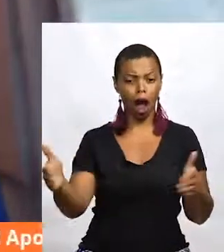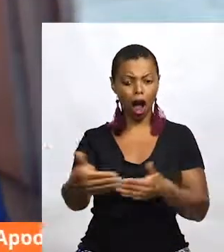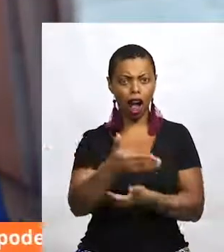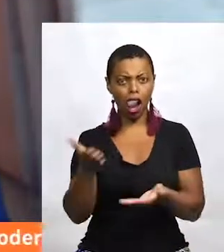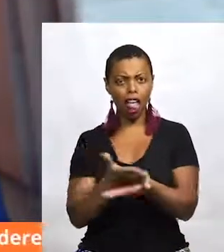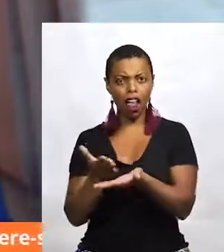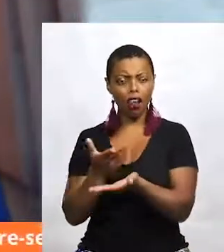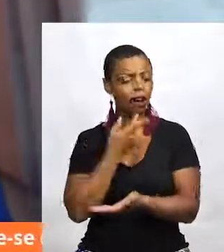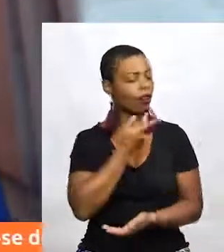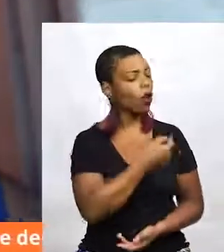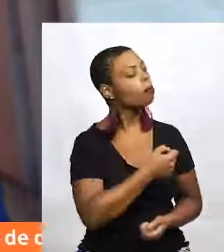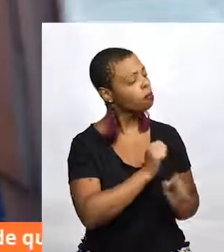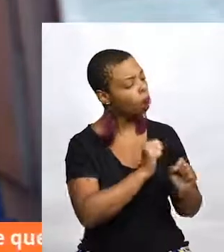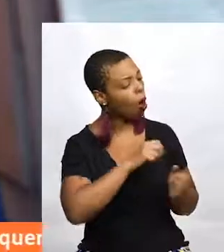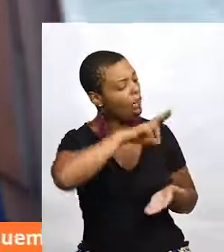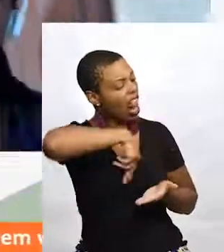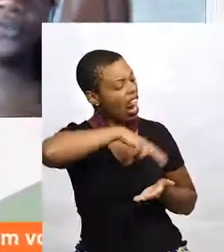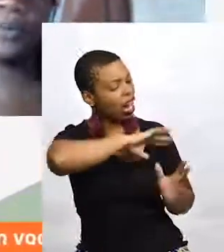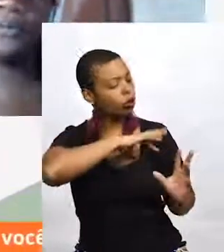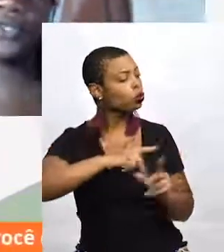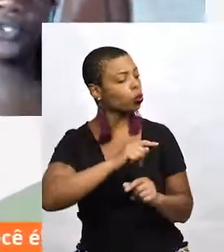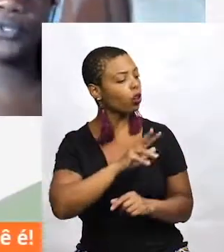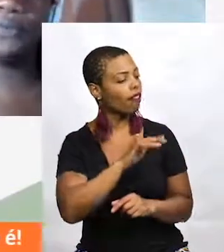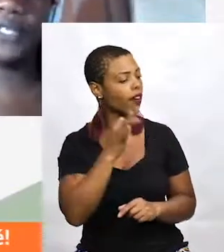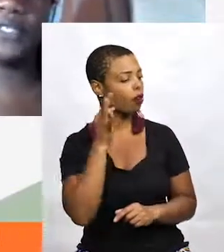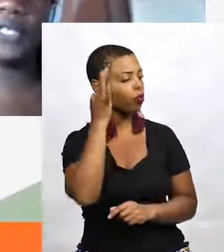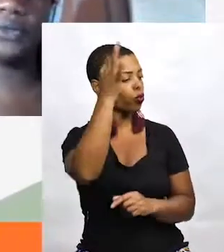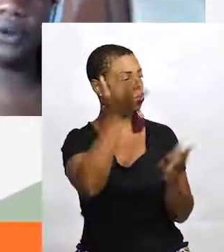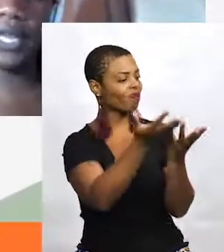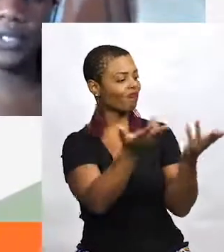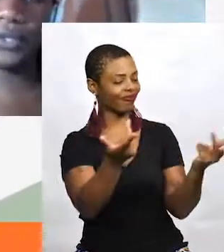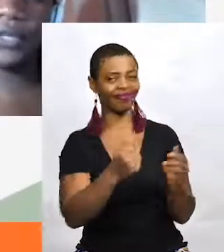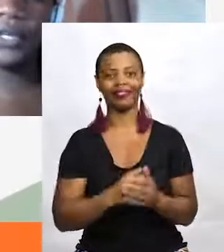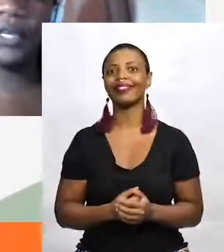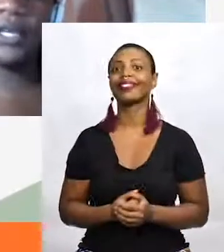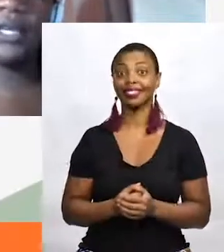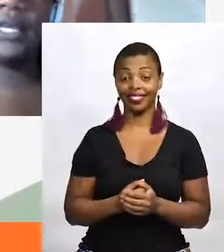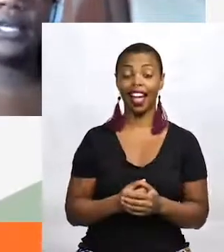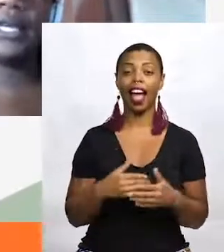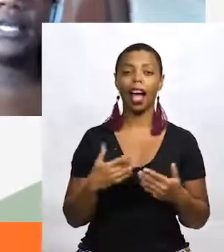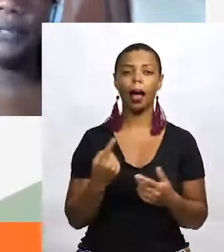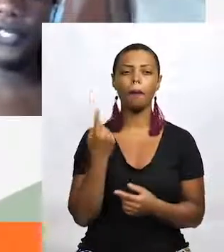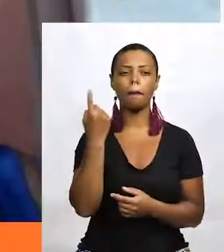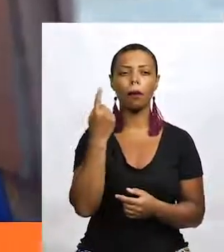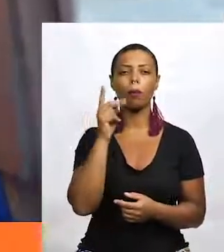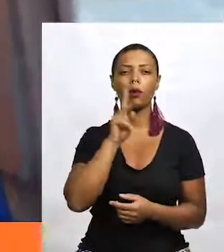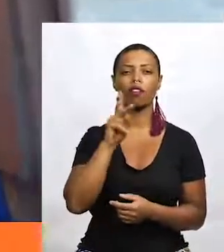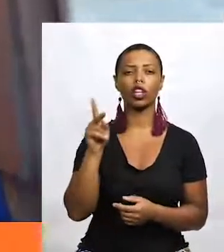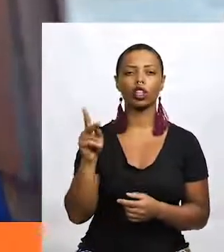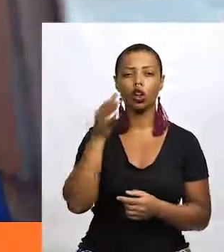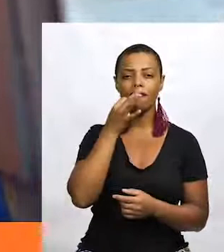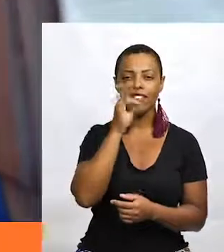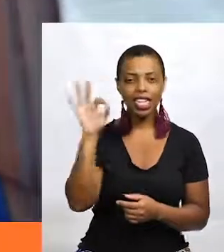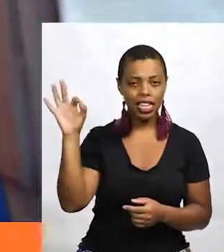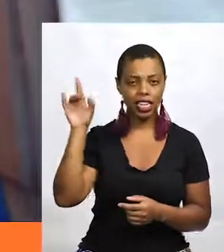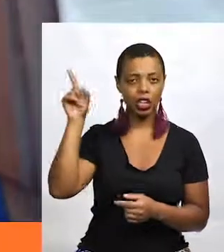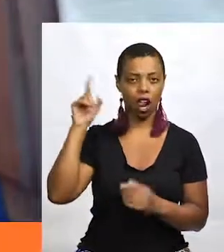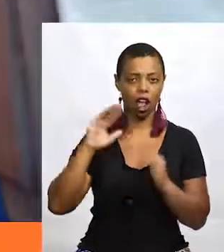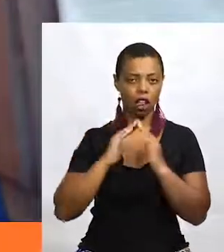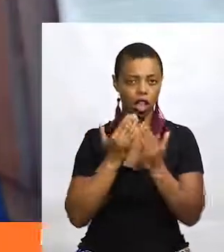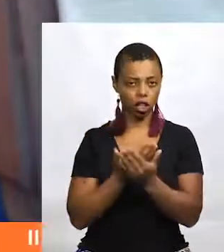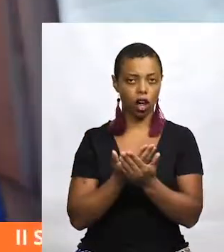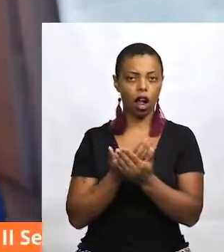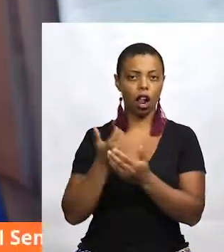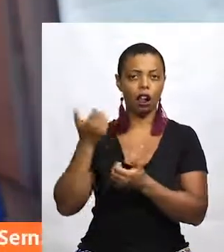frente. A segunda pessoa que me sonhou foi o professor de física do colégio, que me disse, olha, você está fazendo processamento